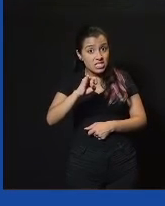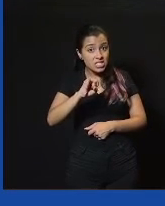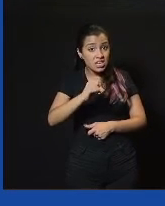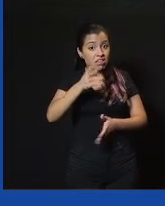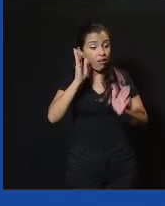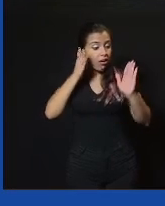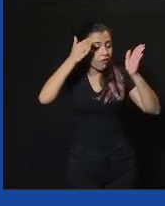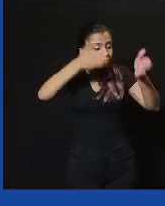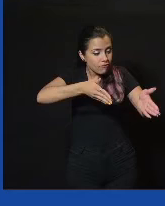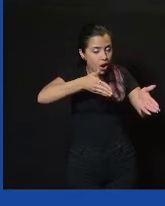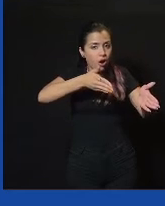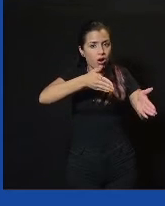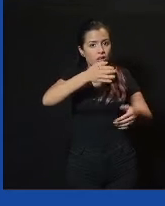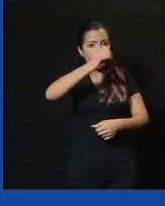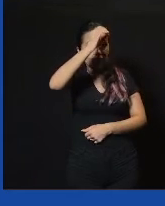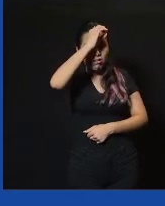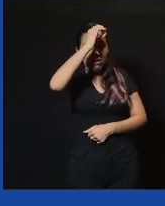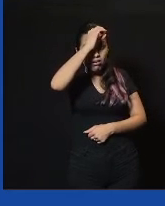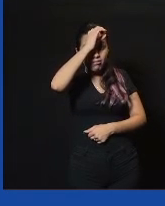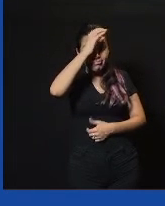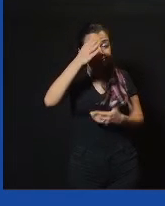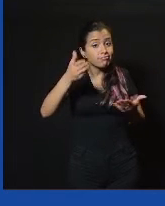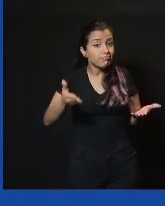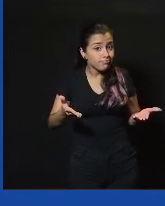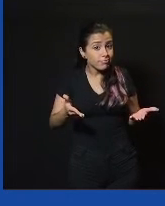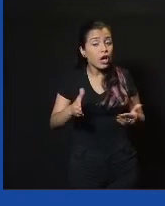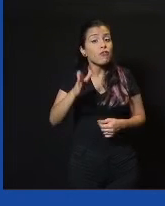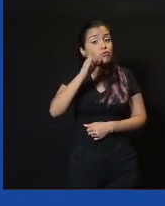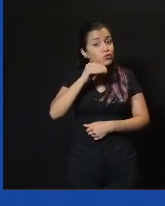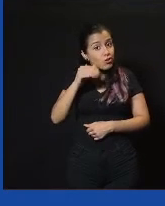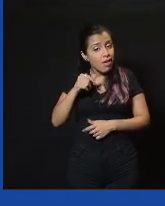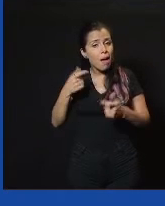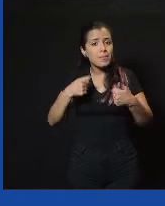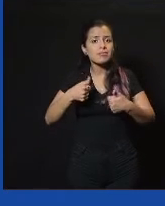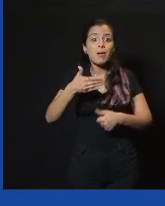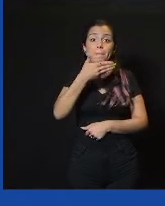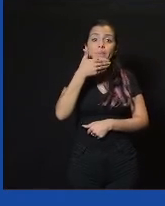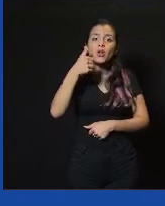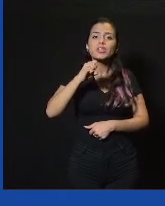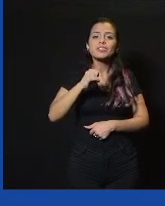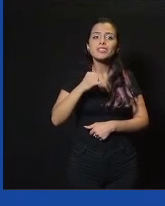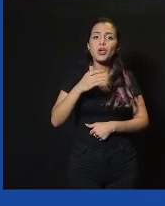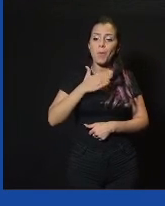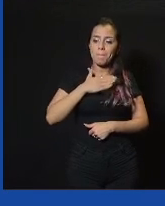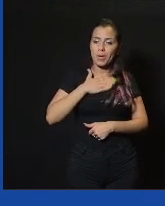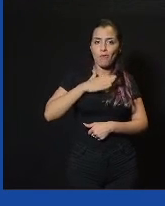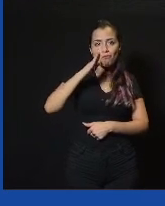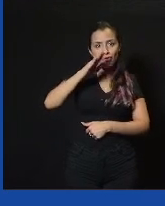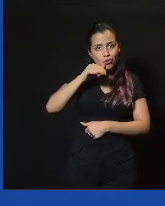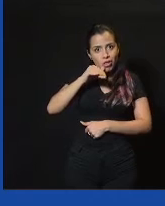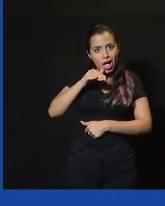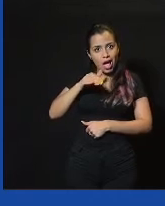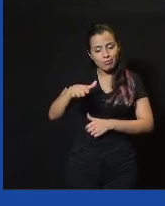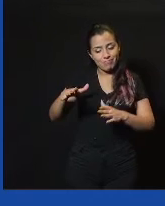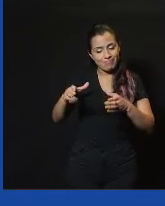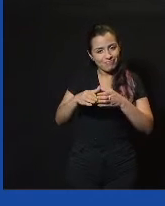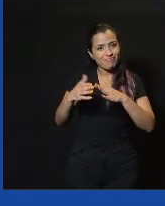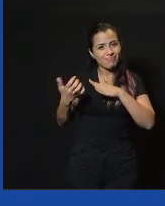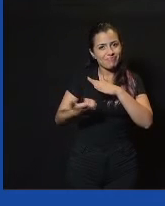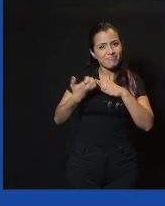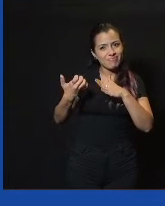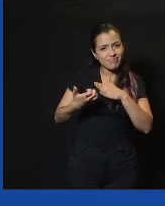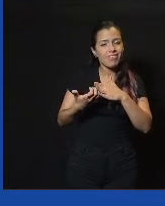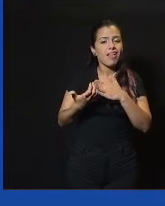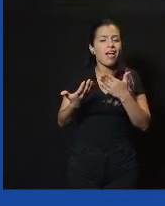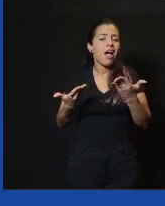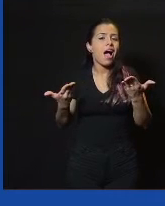tenho melhores funcionários e a minha empresa vai crescer. Se o meu funcionário está feliz, a minha empresa vai crescer. É que agora, Rafa, virou muito modinha falar